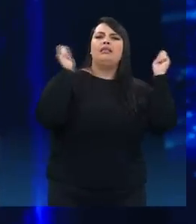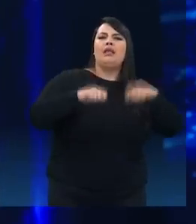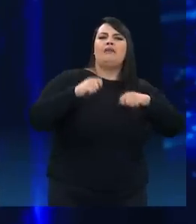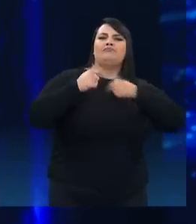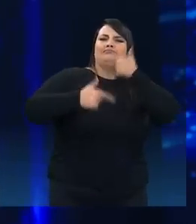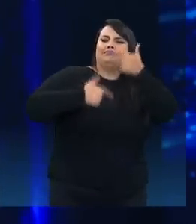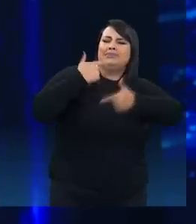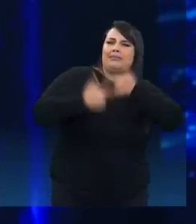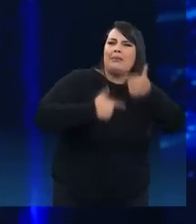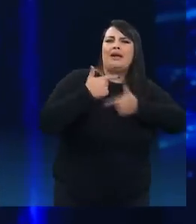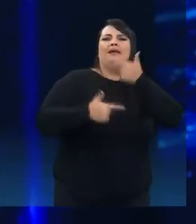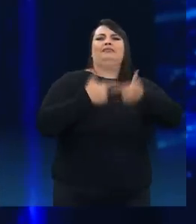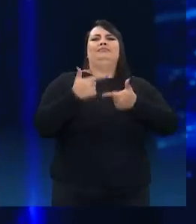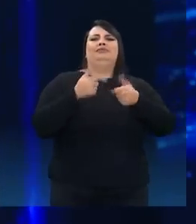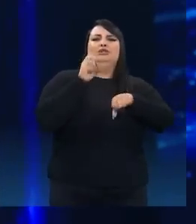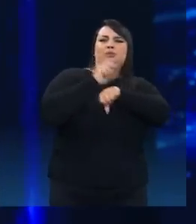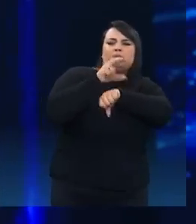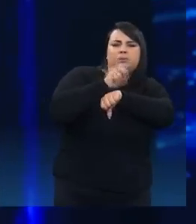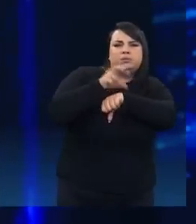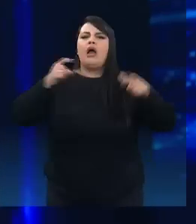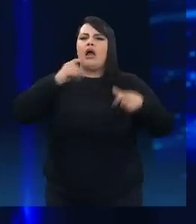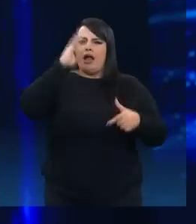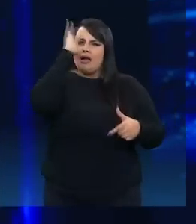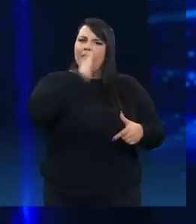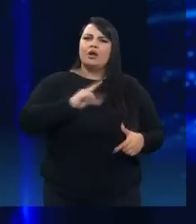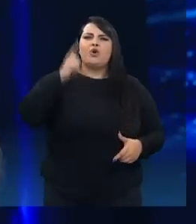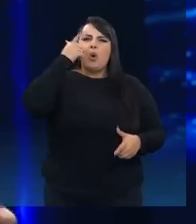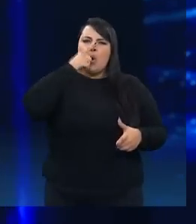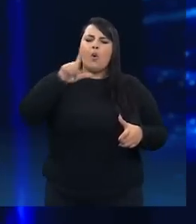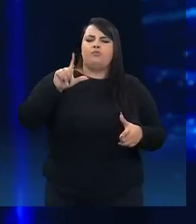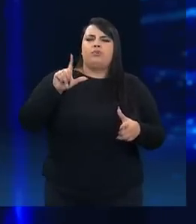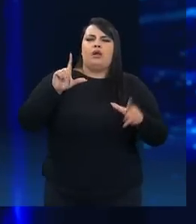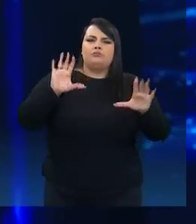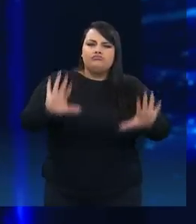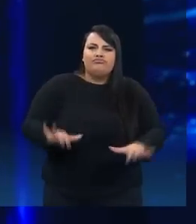de consumo de massa. É isso que vai recolocar o Brasil em movimento e da justiça social.